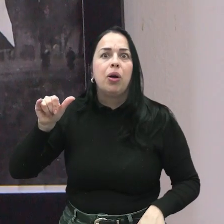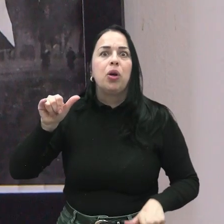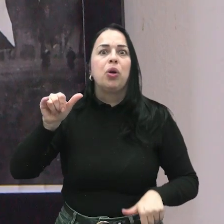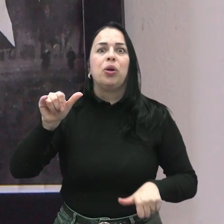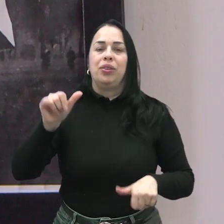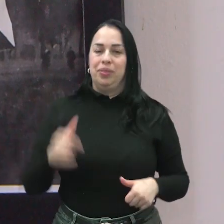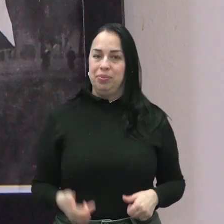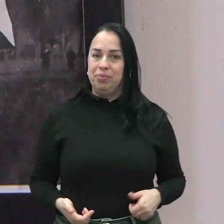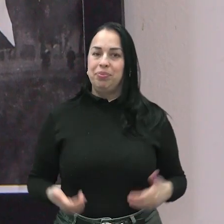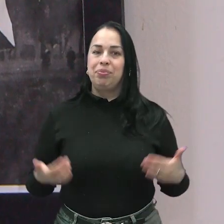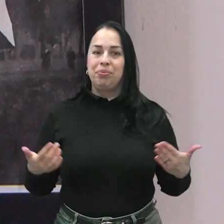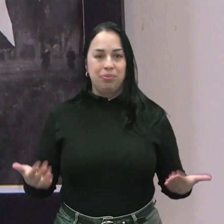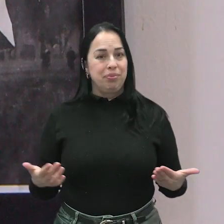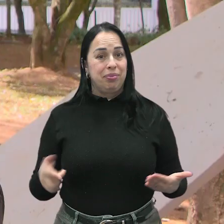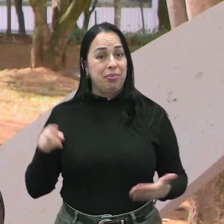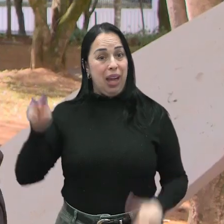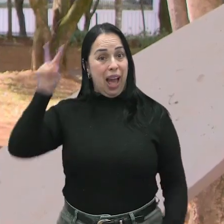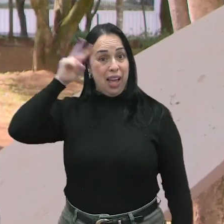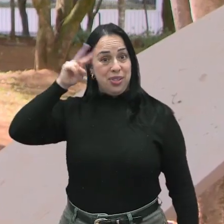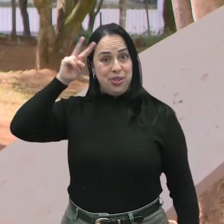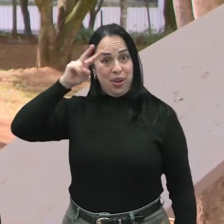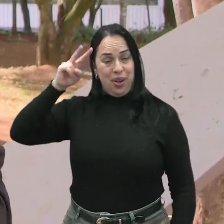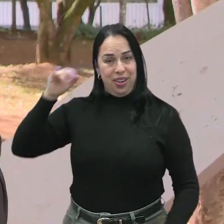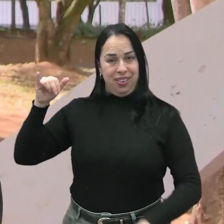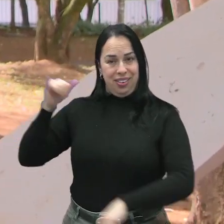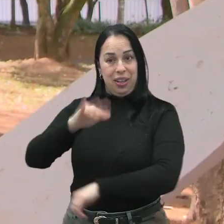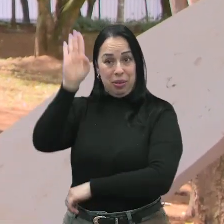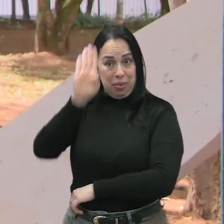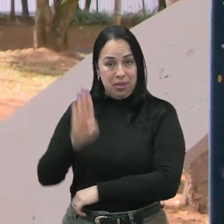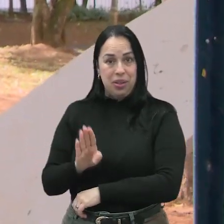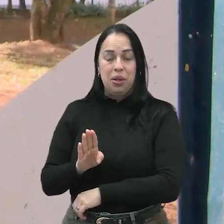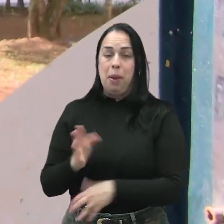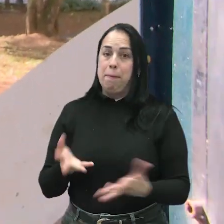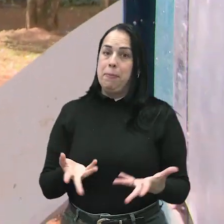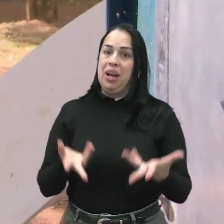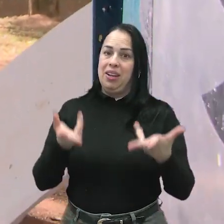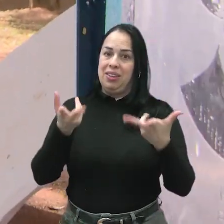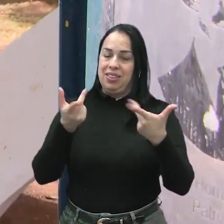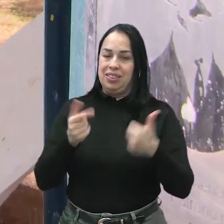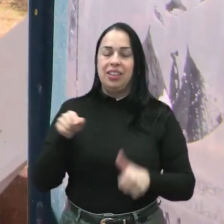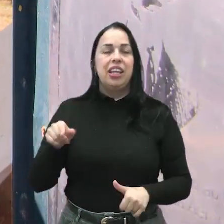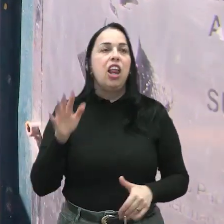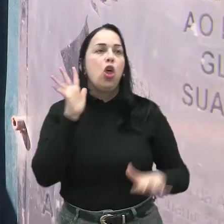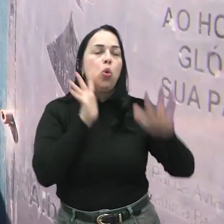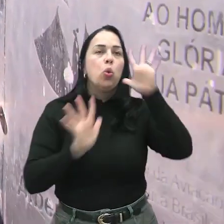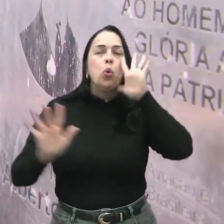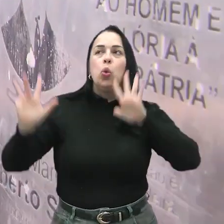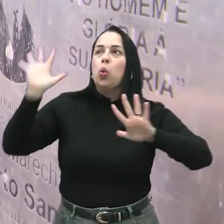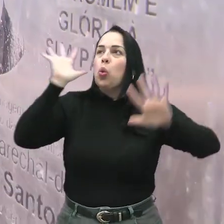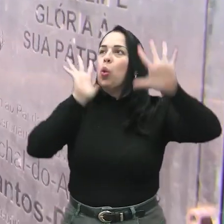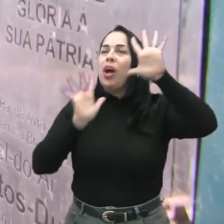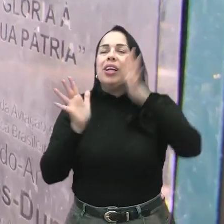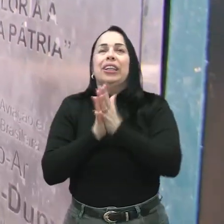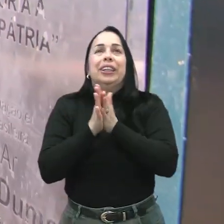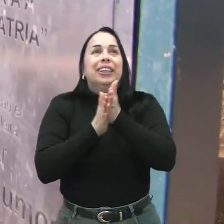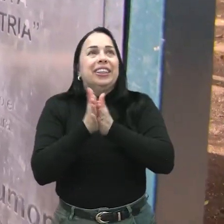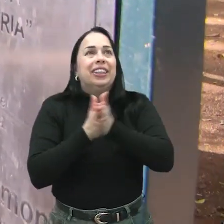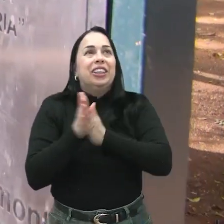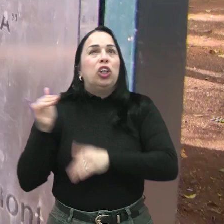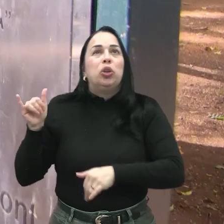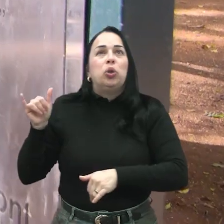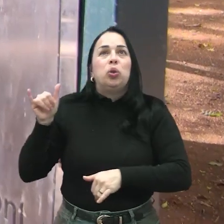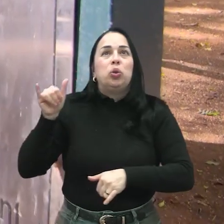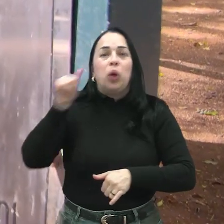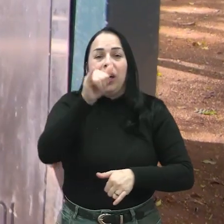voo que mudou o mundo. A história da aeronáutica brasileira é rica, e foi o sonho de querer voar de